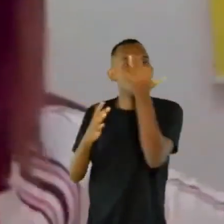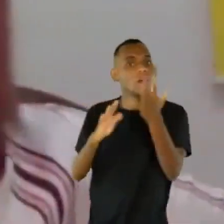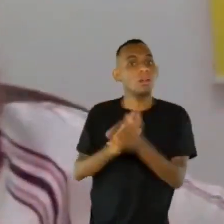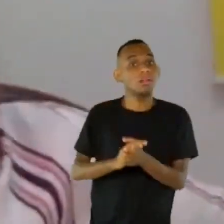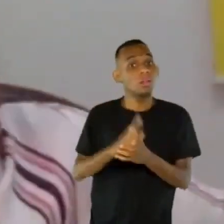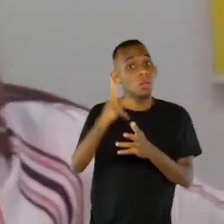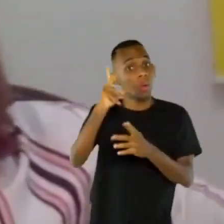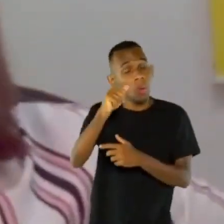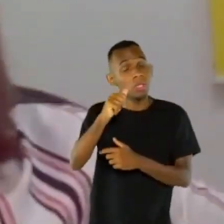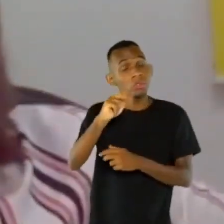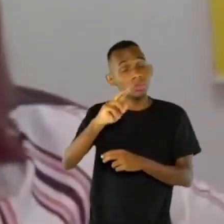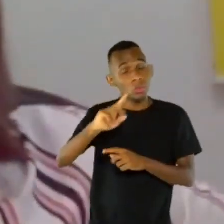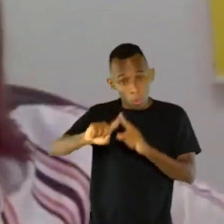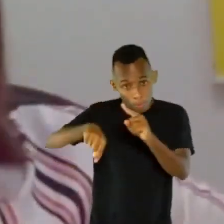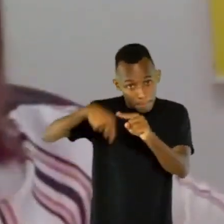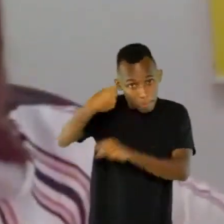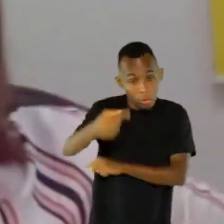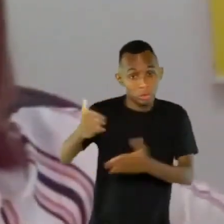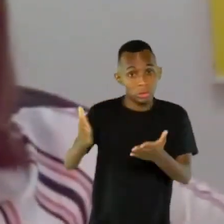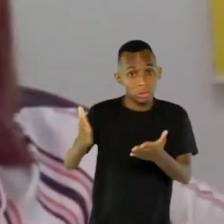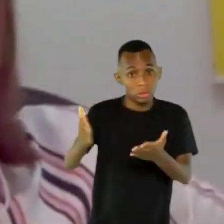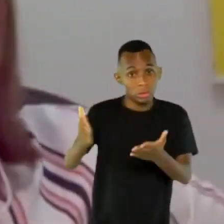sobre a Amazônia,